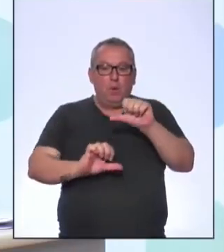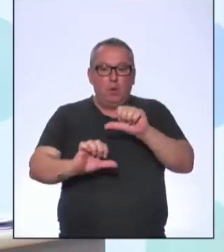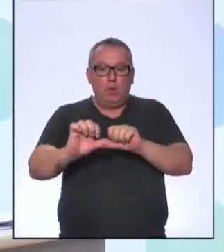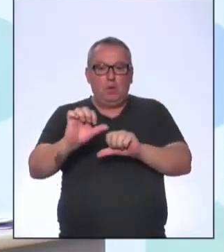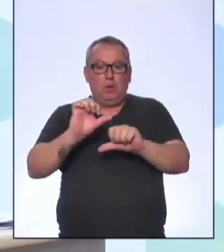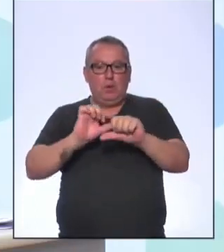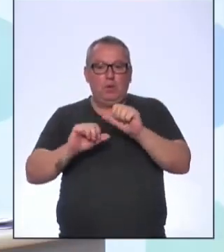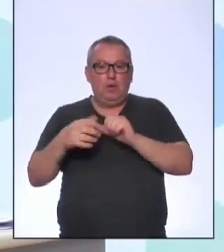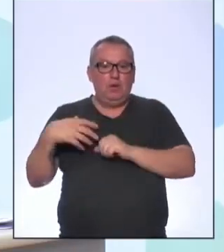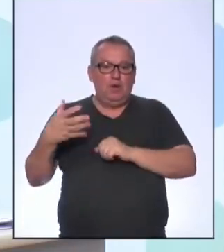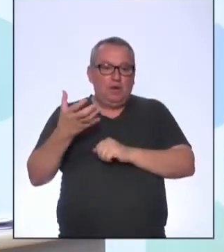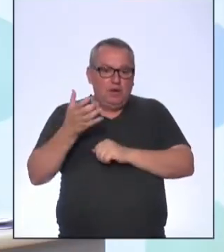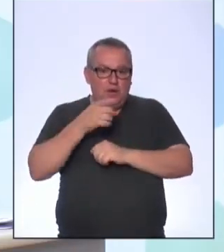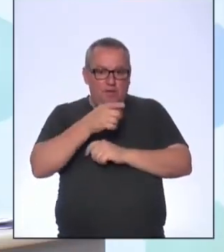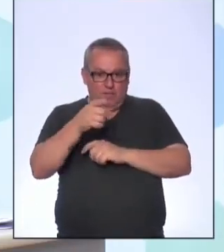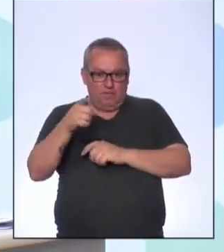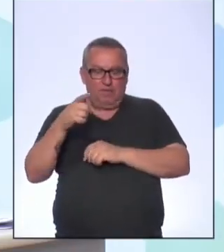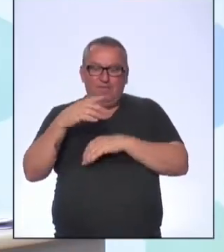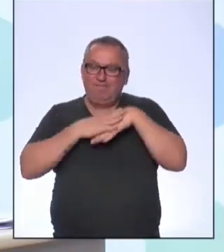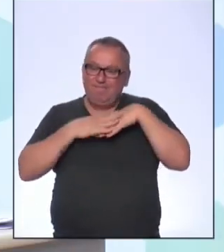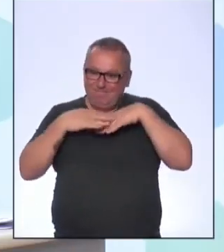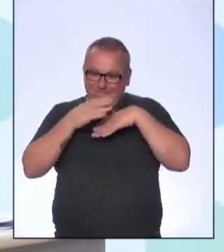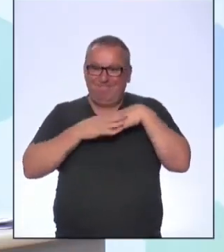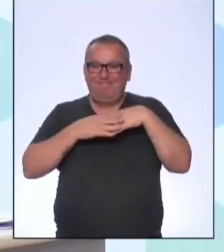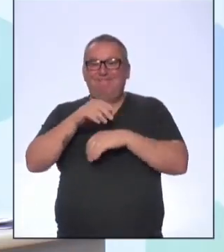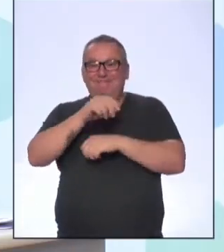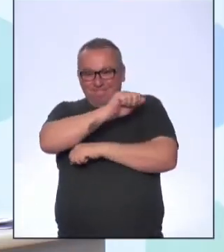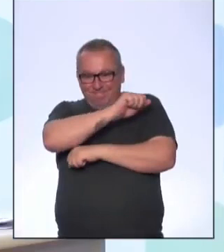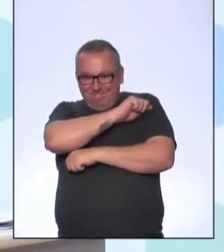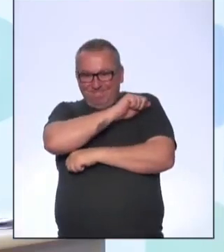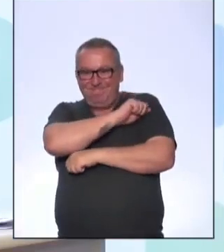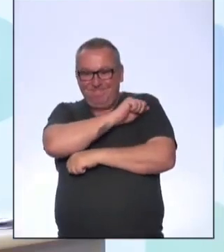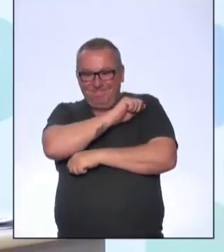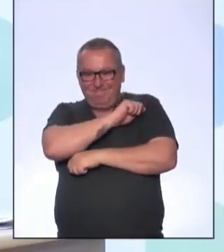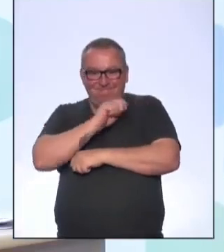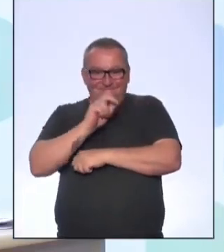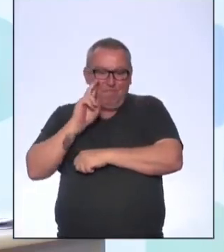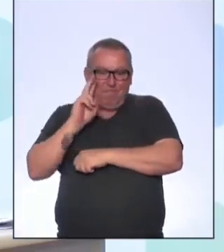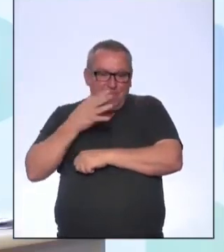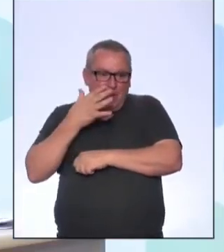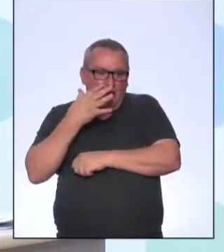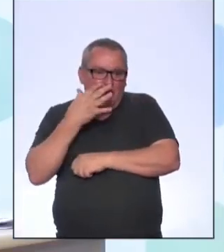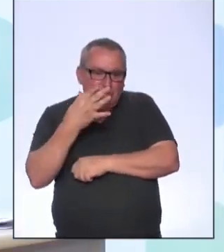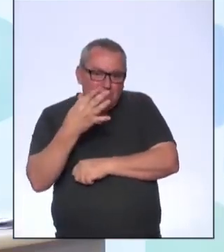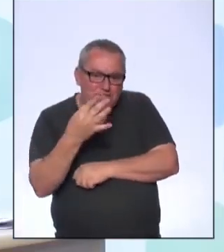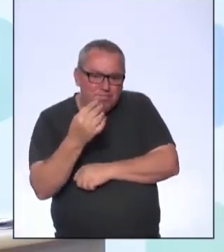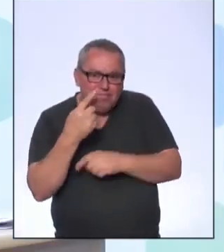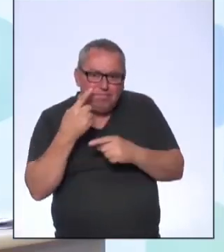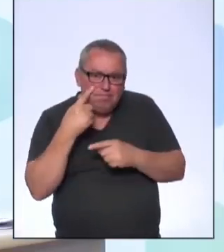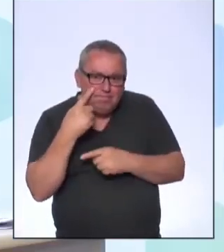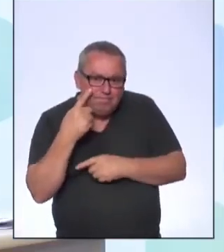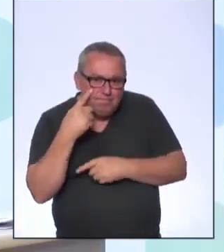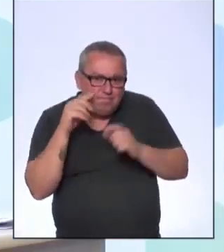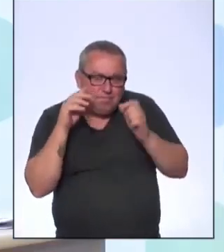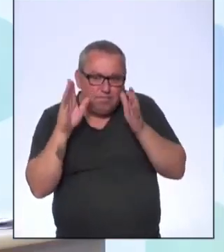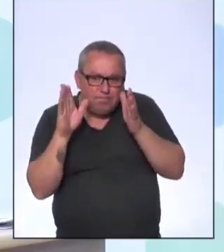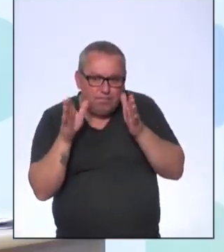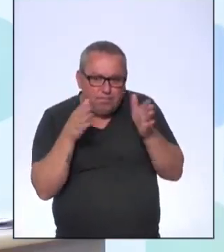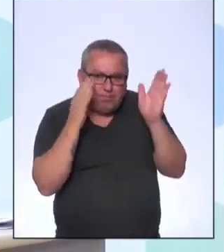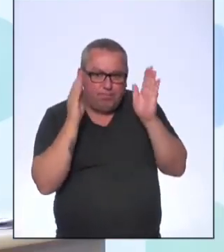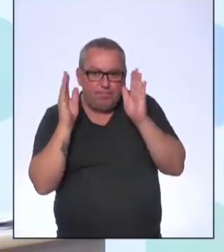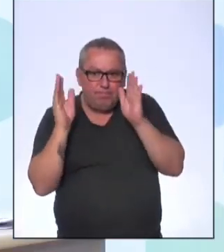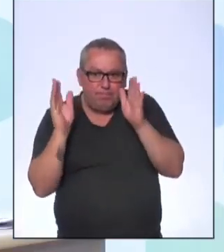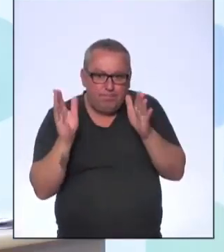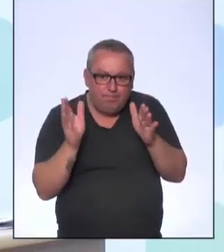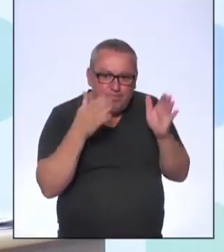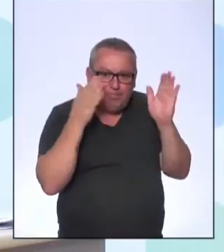queria que você, queridíssimo aluno, ao longo desse tempinho, fosse observando as fotografias à medida que elas vão se